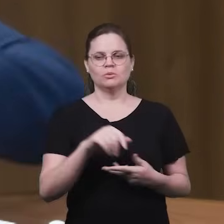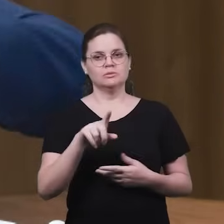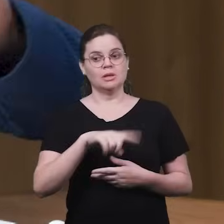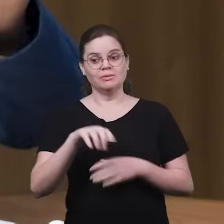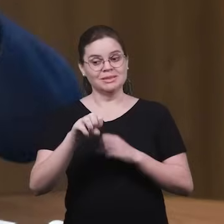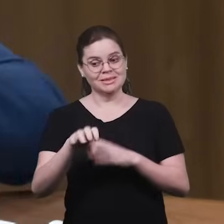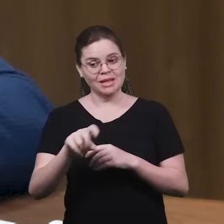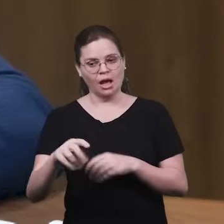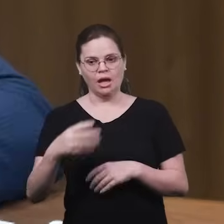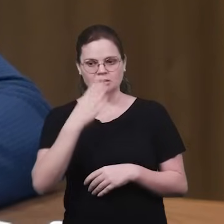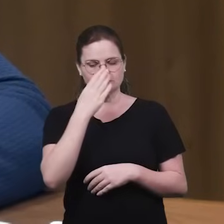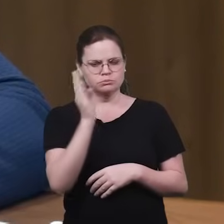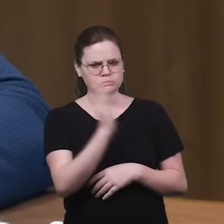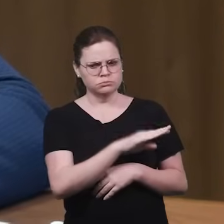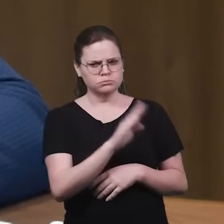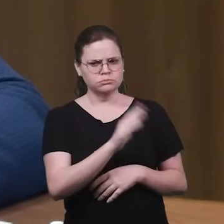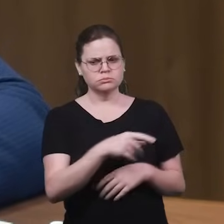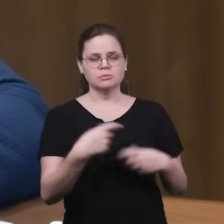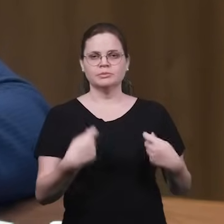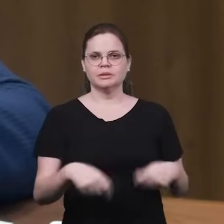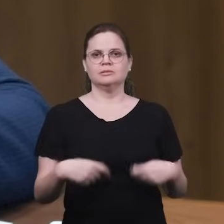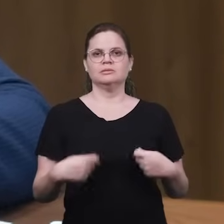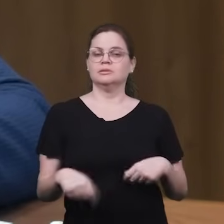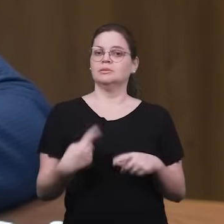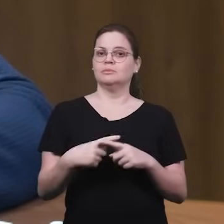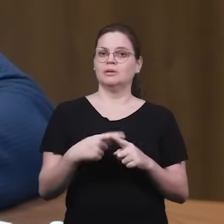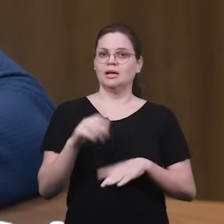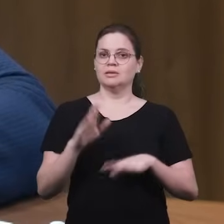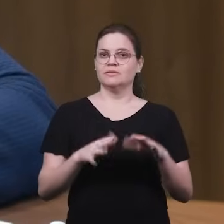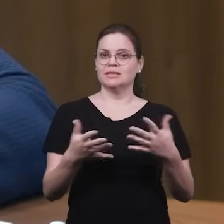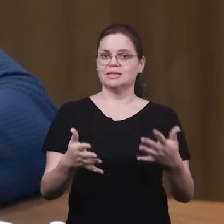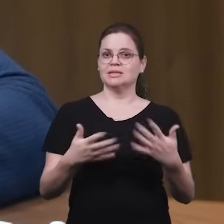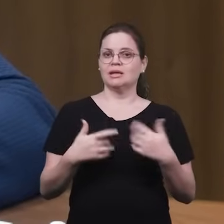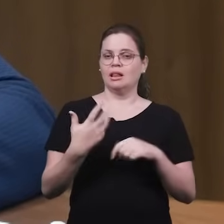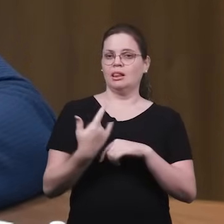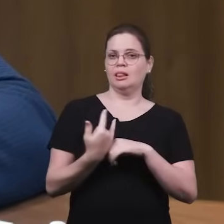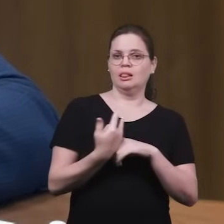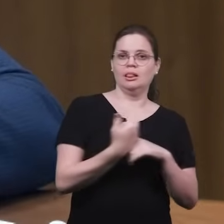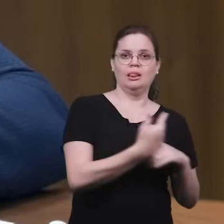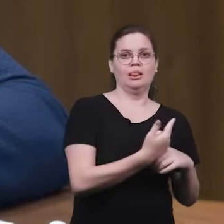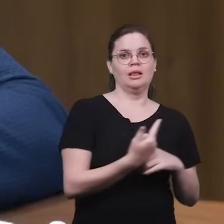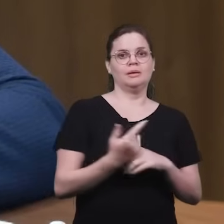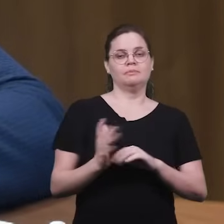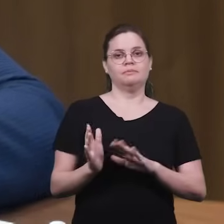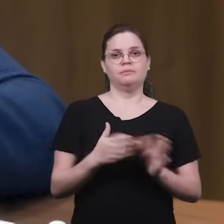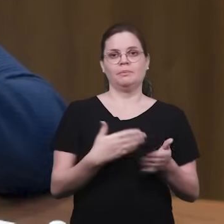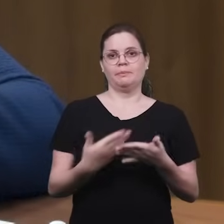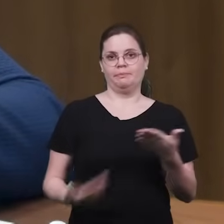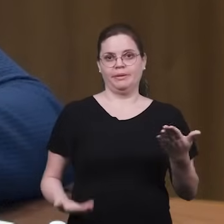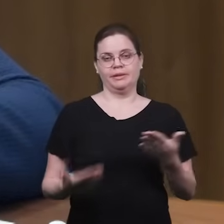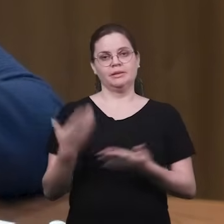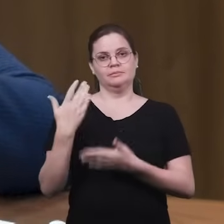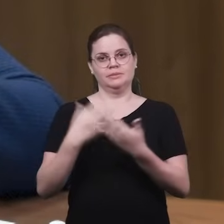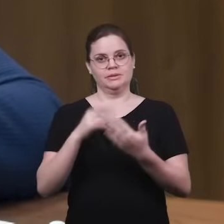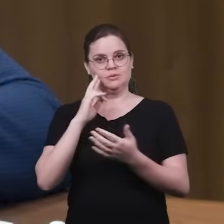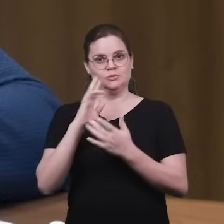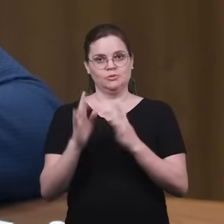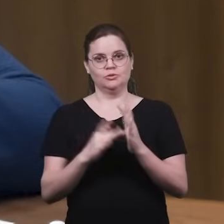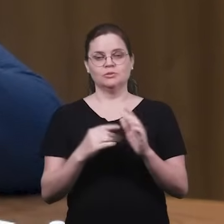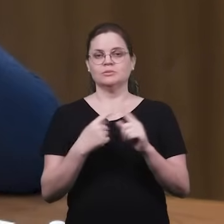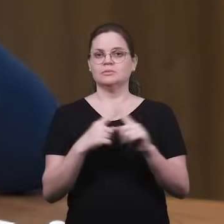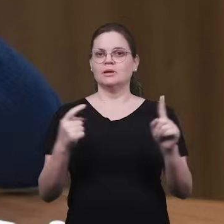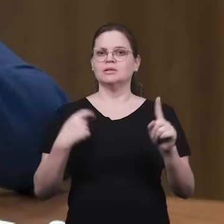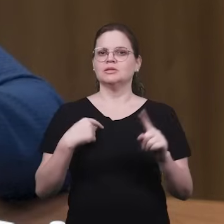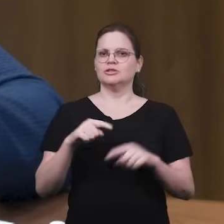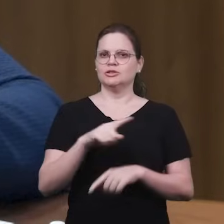mundo tem dado aí para, às vezes, nos tirar da presença do Senhor. Então, assim, esse cuidado, esse carinho que